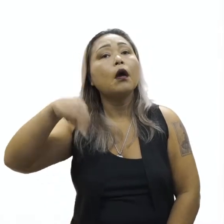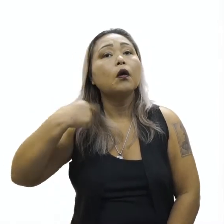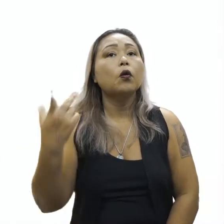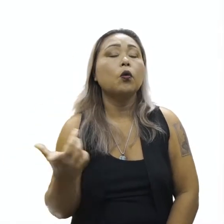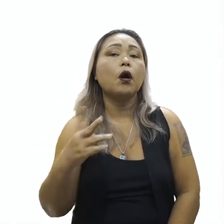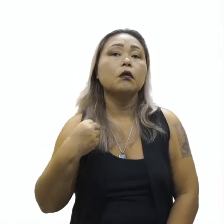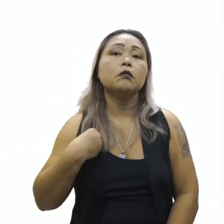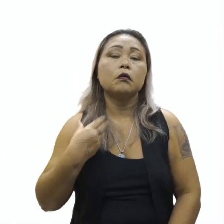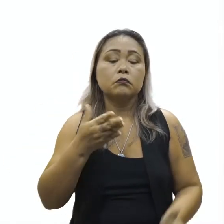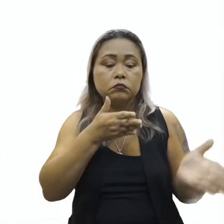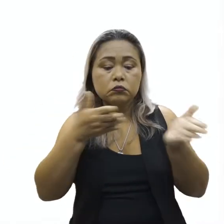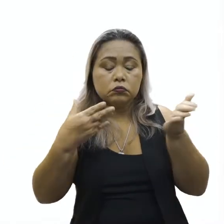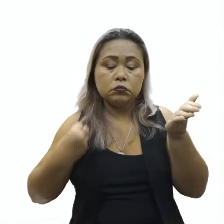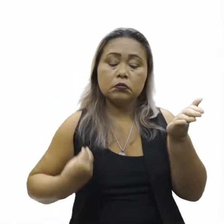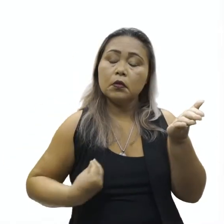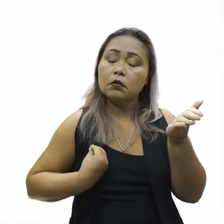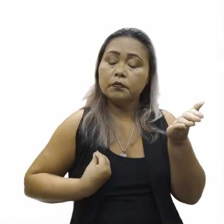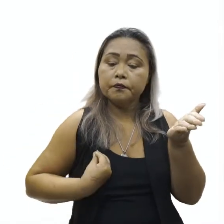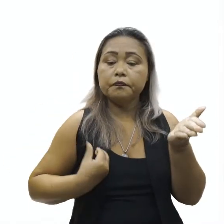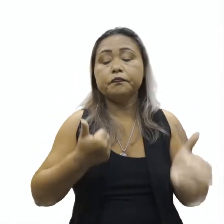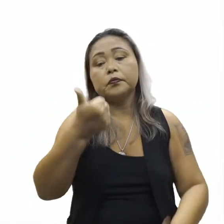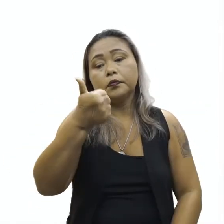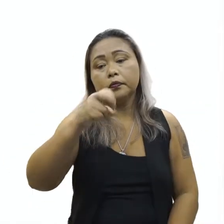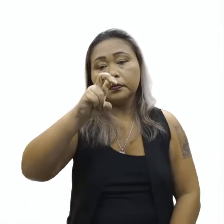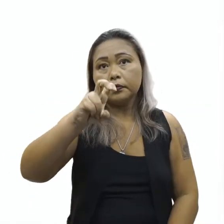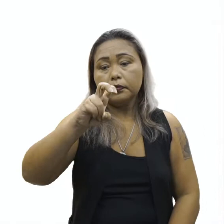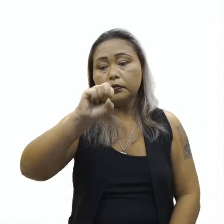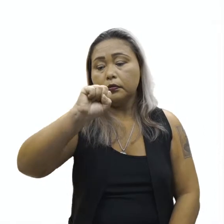entre 1588 e